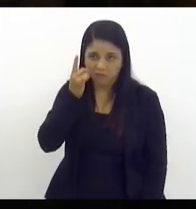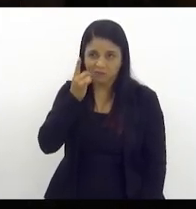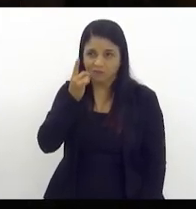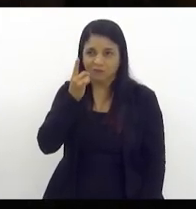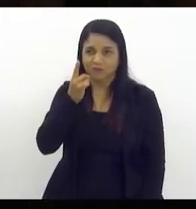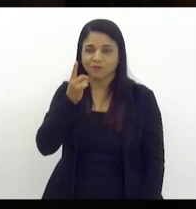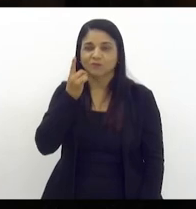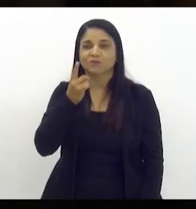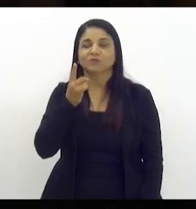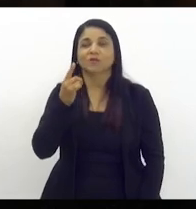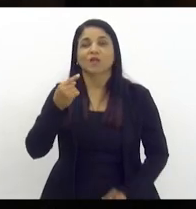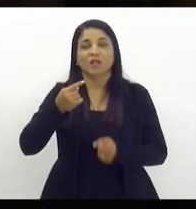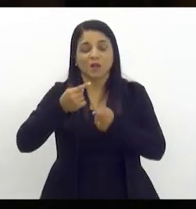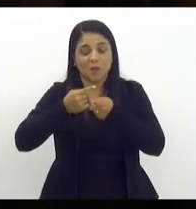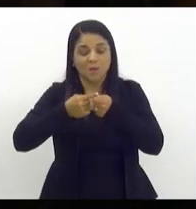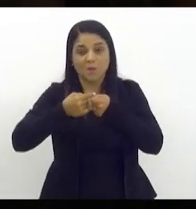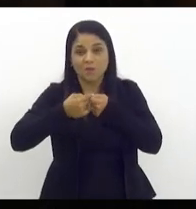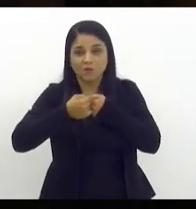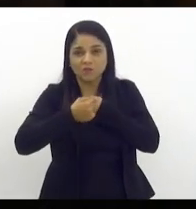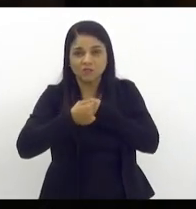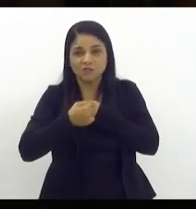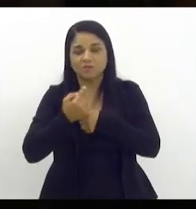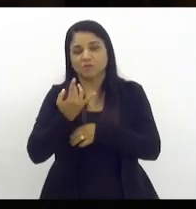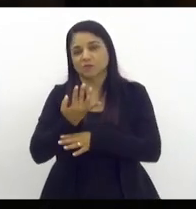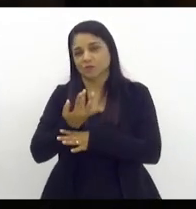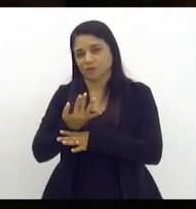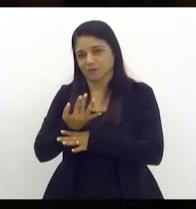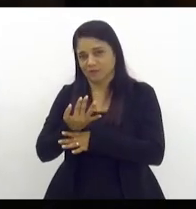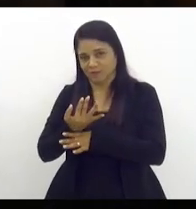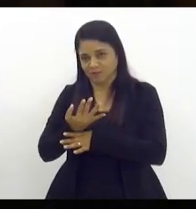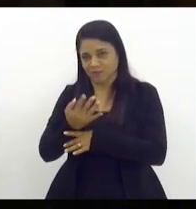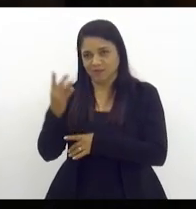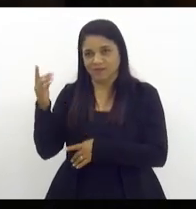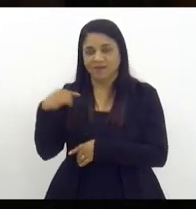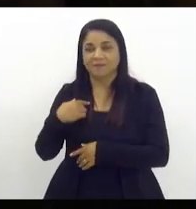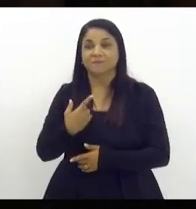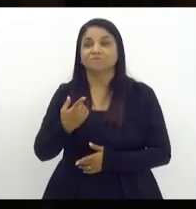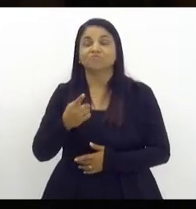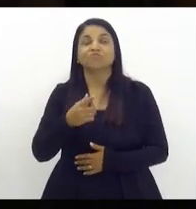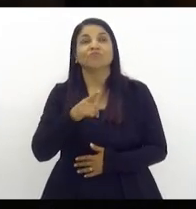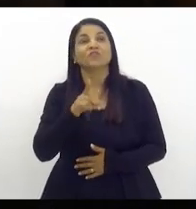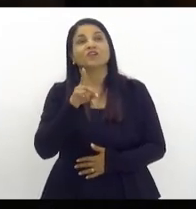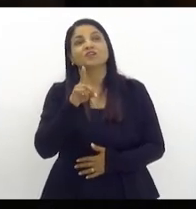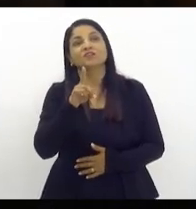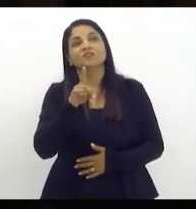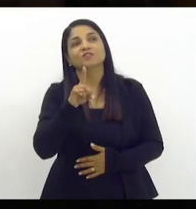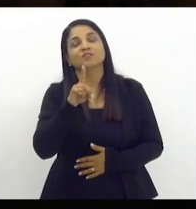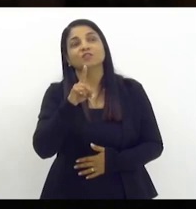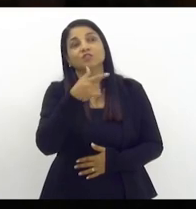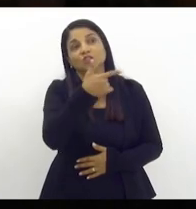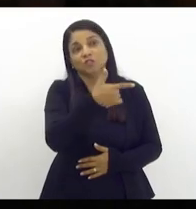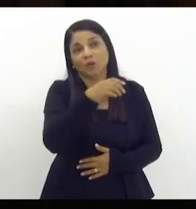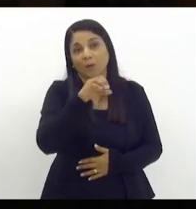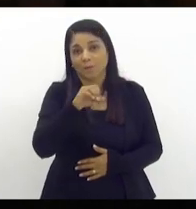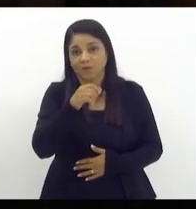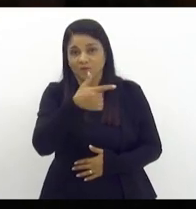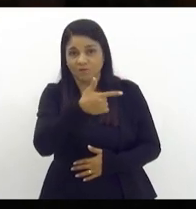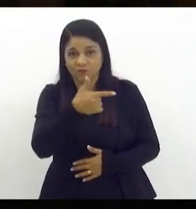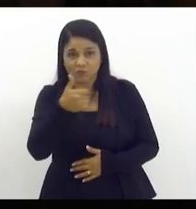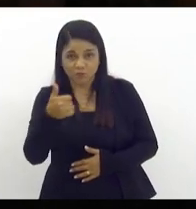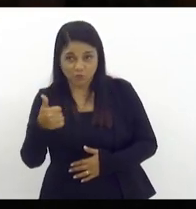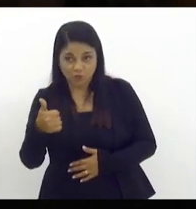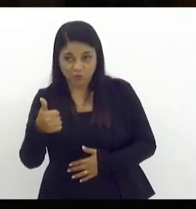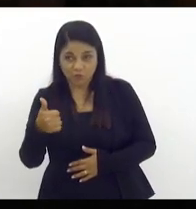do município de Duque de Caxias. Em 2021, já com